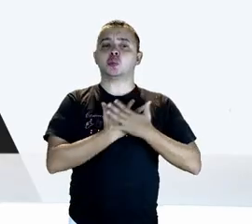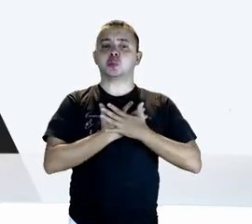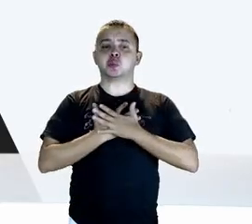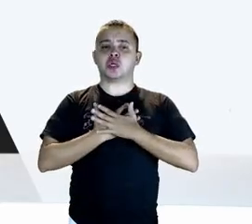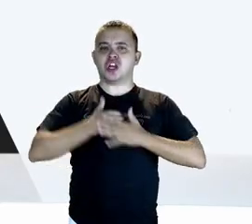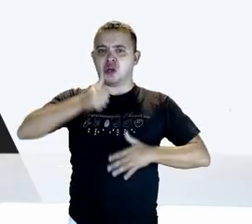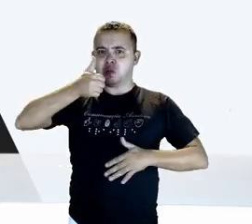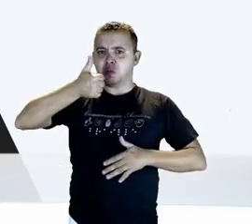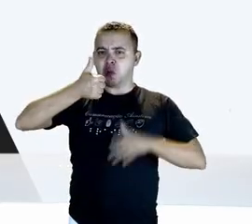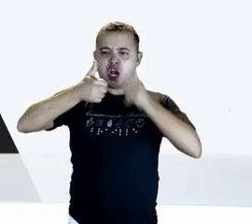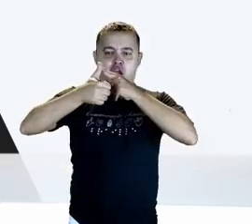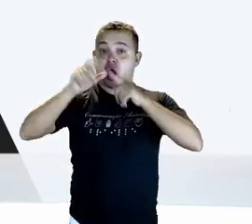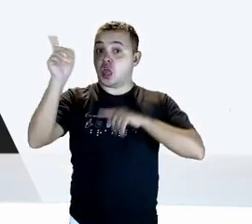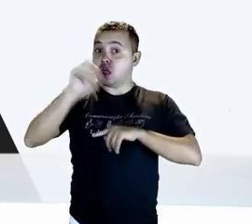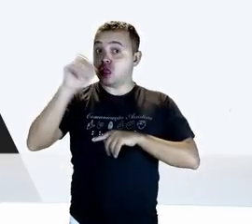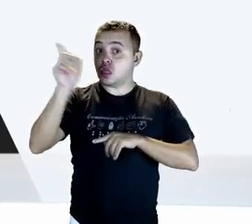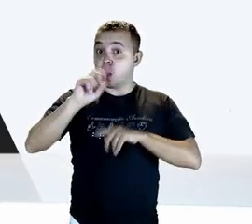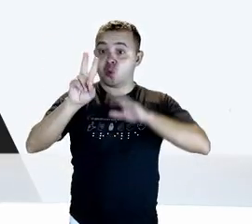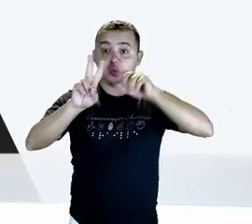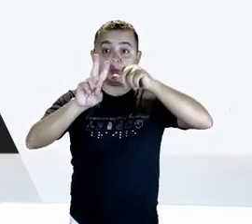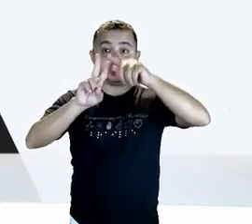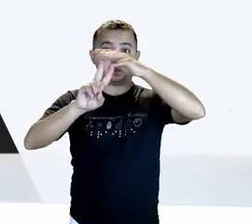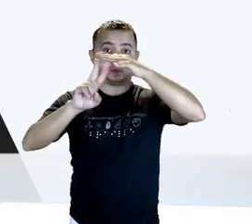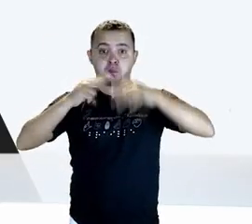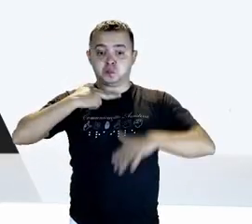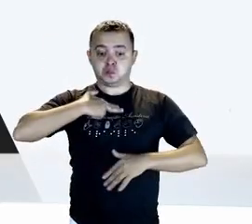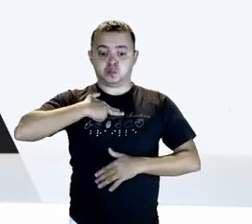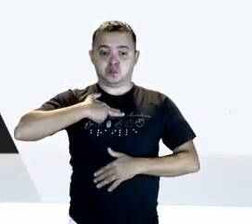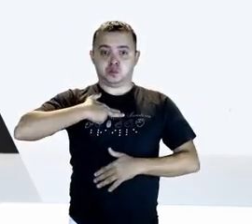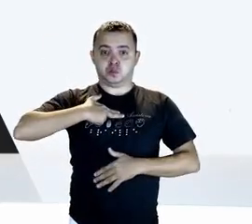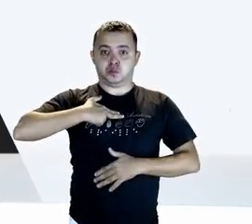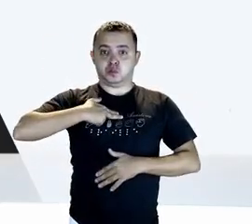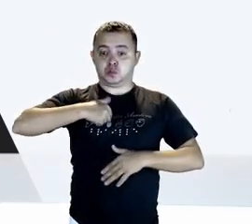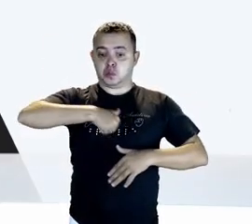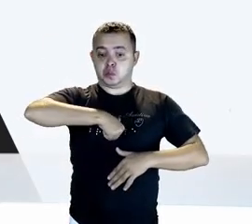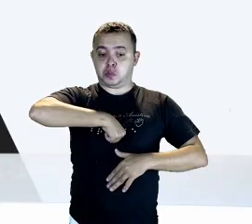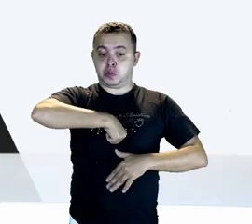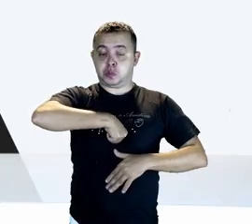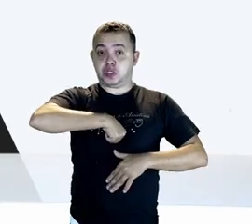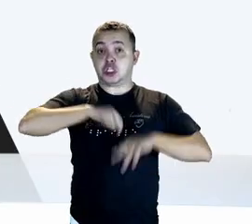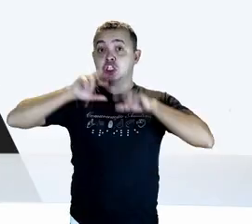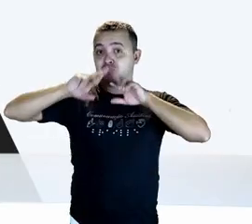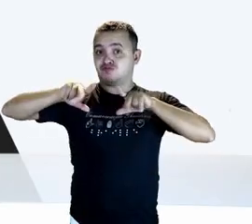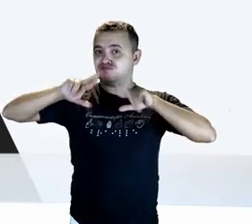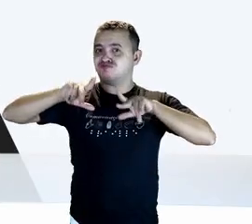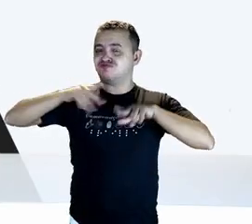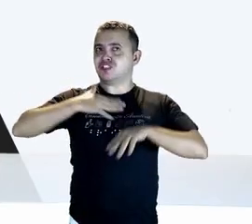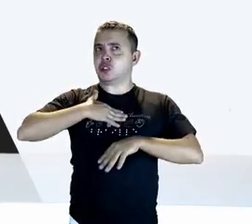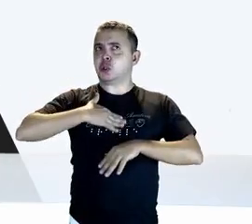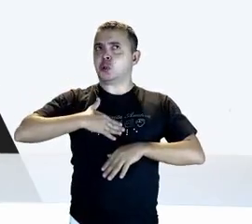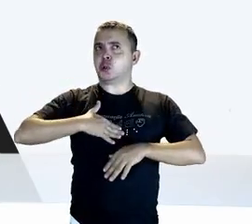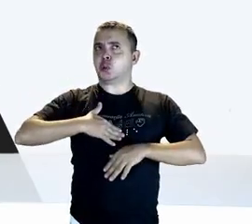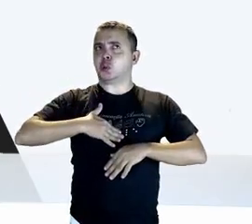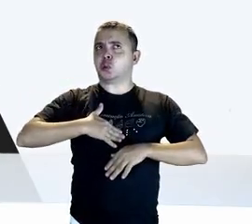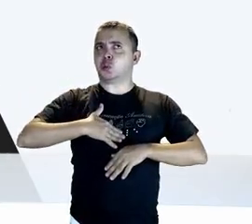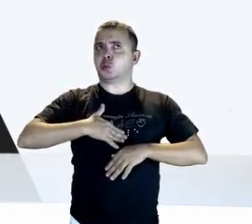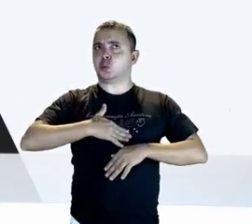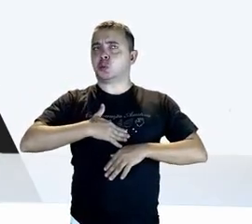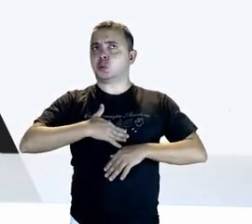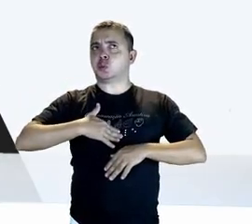o polegar, pessoal, pois este tem o que? Um pulso próprio. Depois que você sentir o